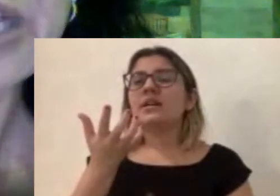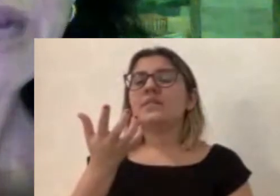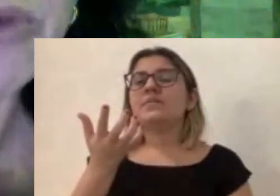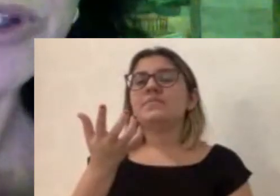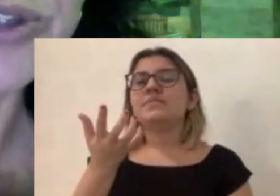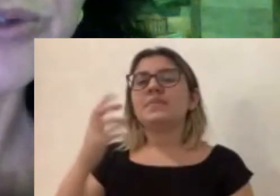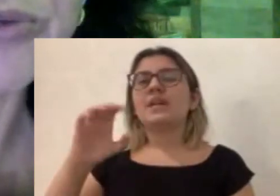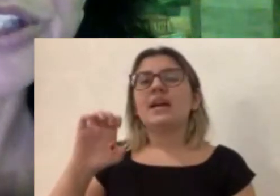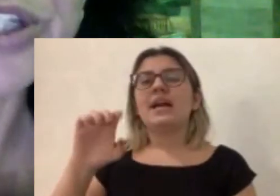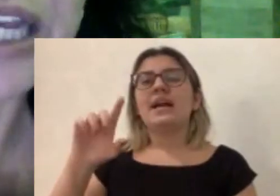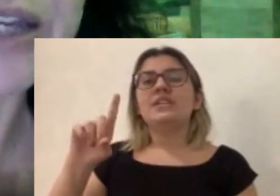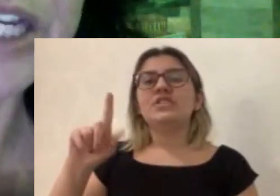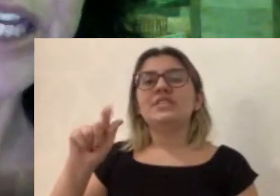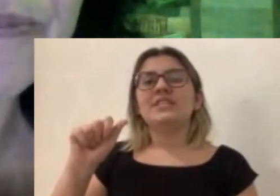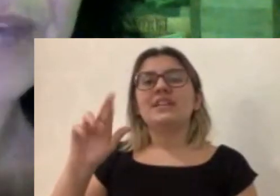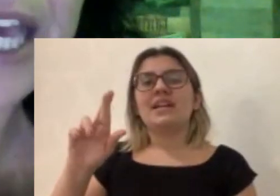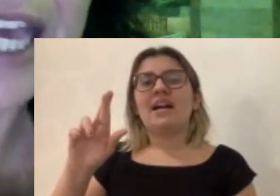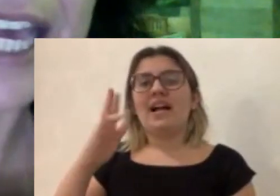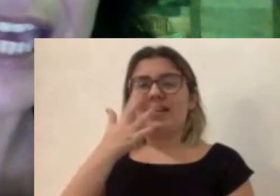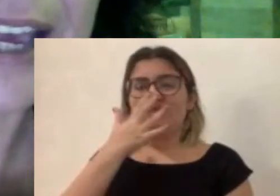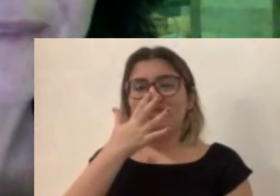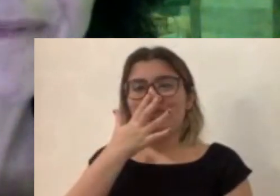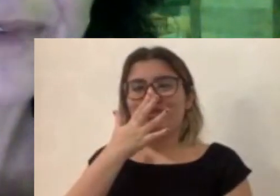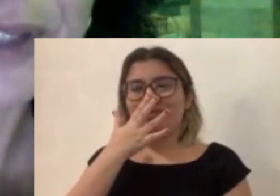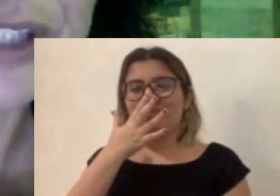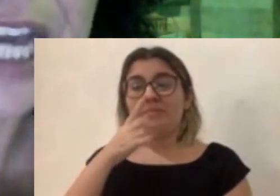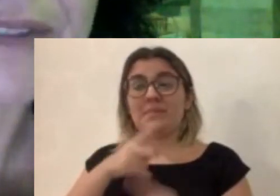Eu queria muito que o Edgar,